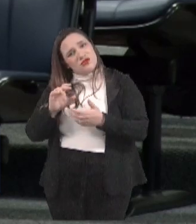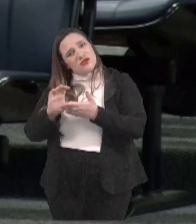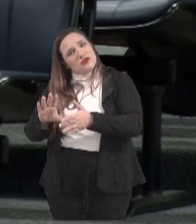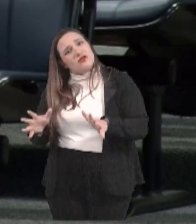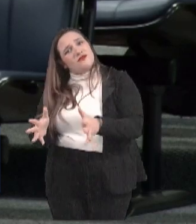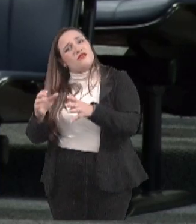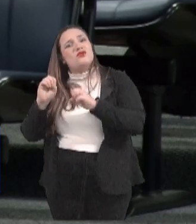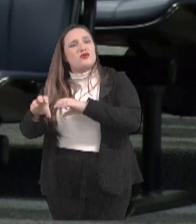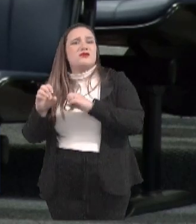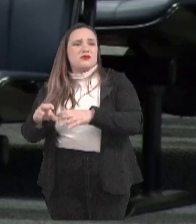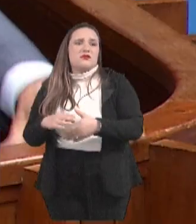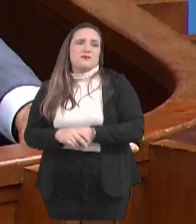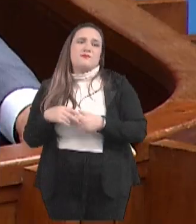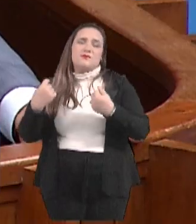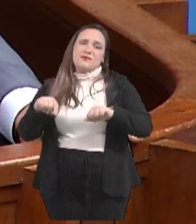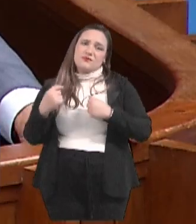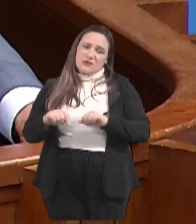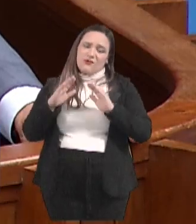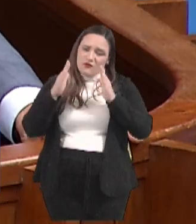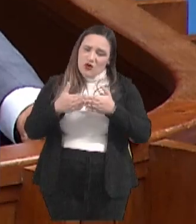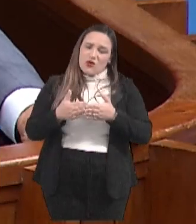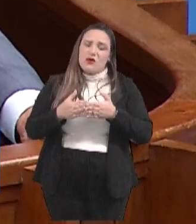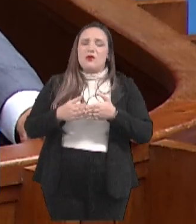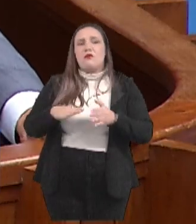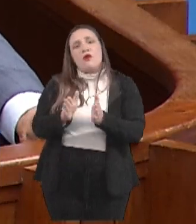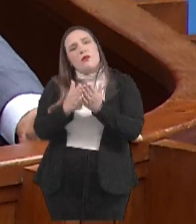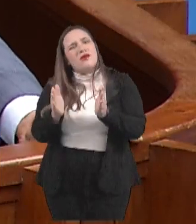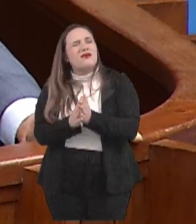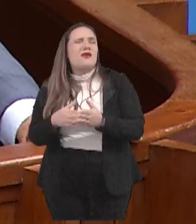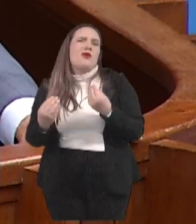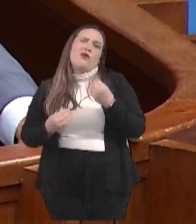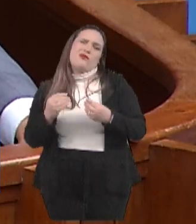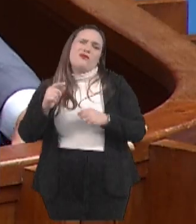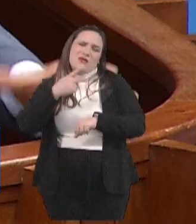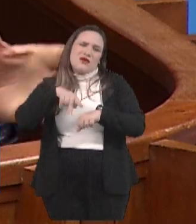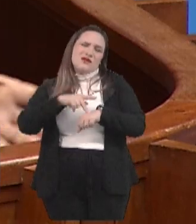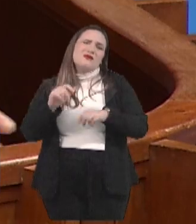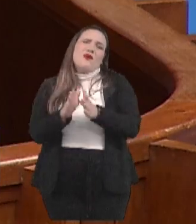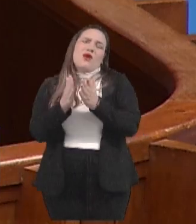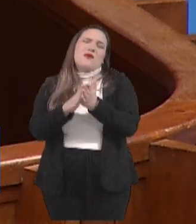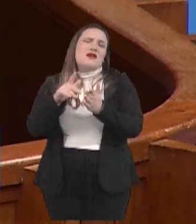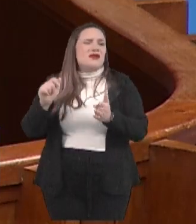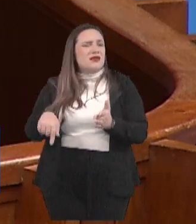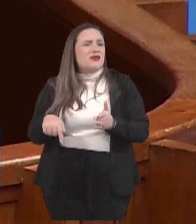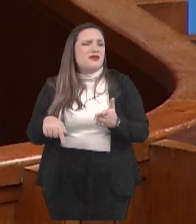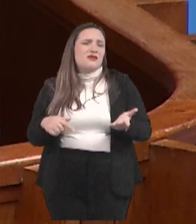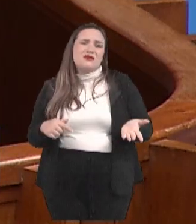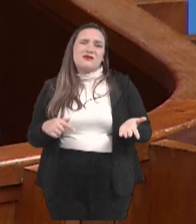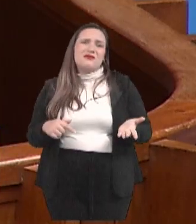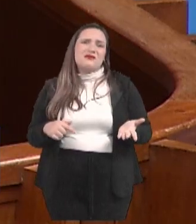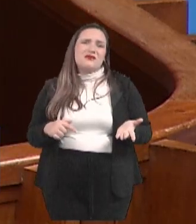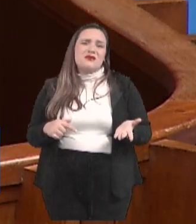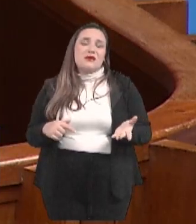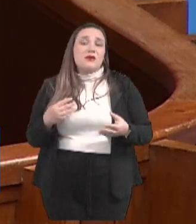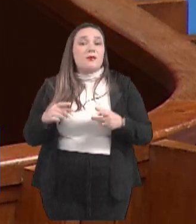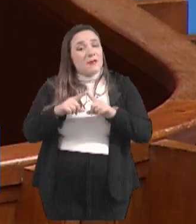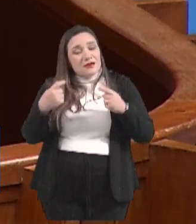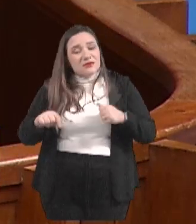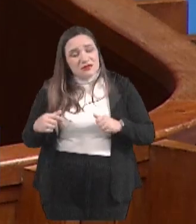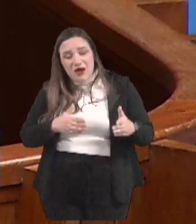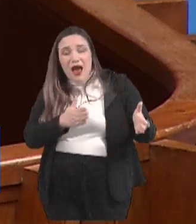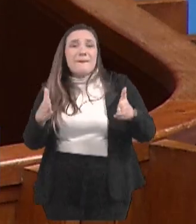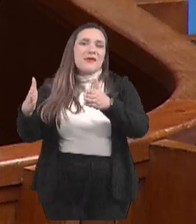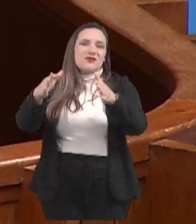educação. Tem que investir nos mais pobres. Não é possível a pessoa num país tão rico passar necessidade, mas tem que dar o